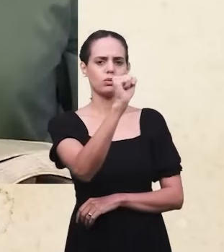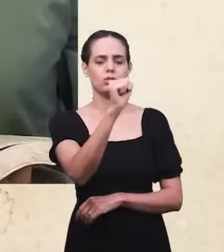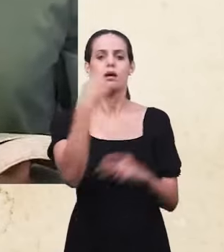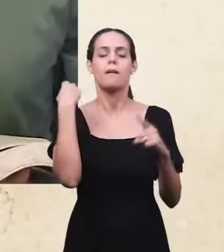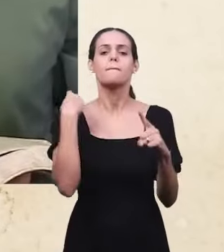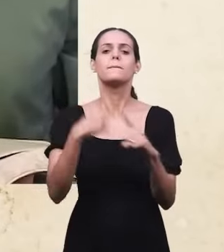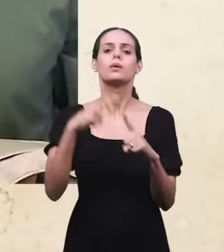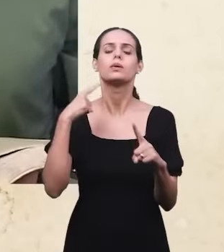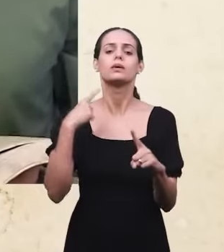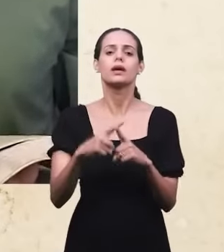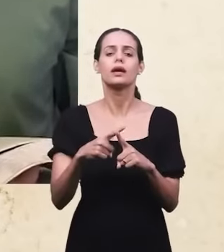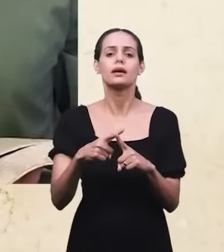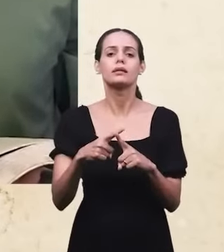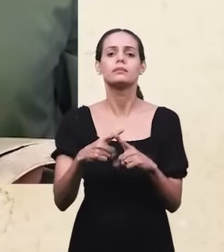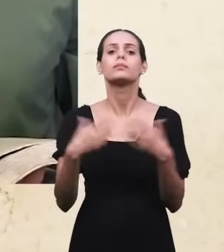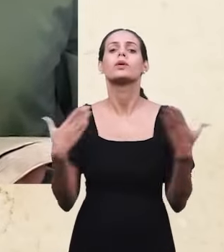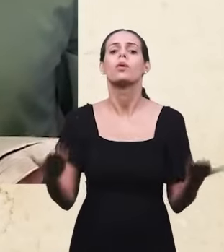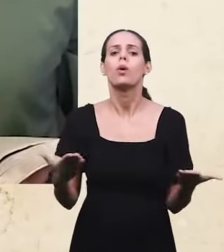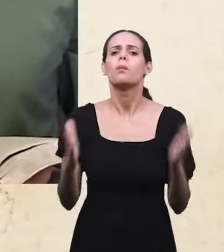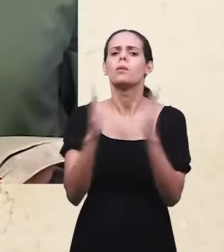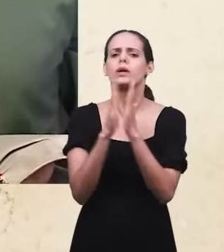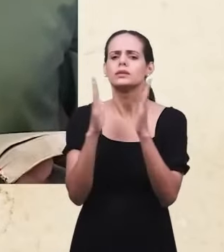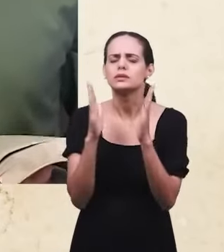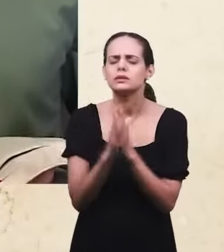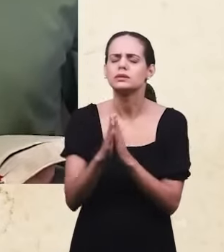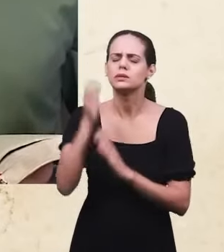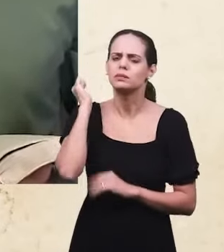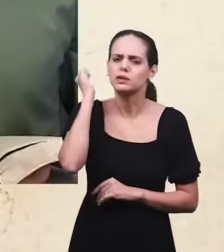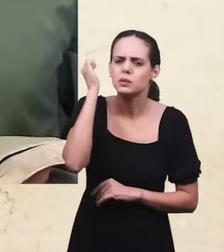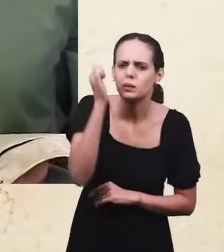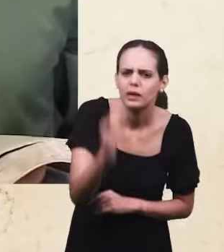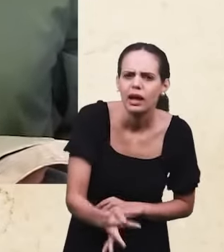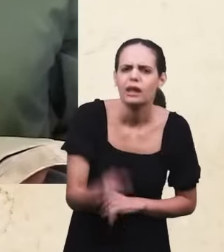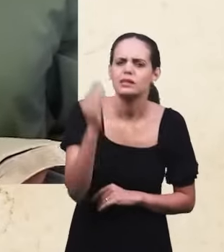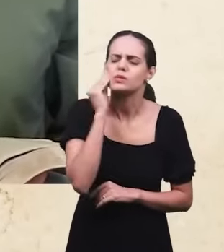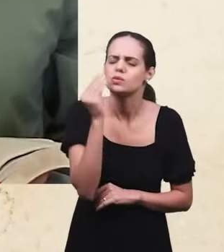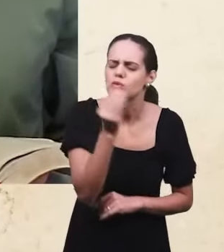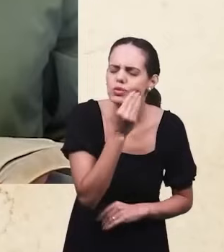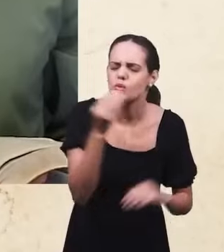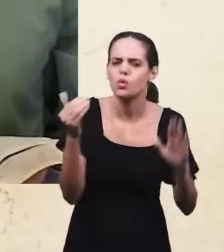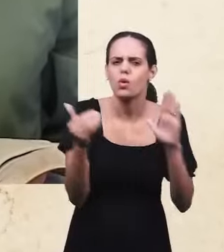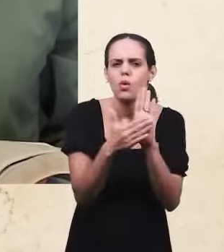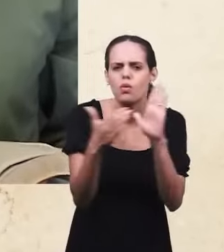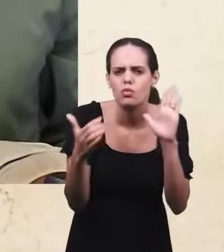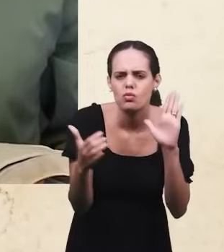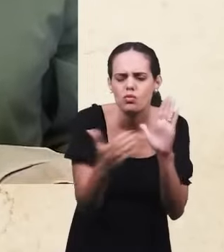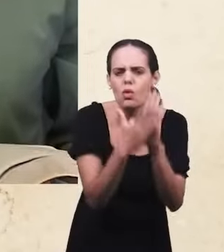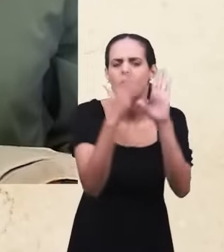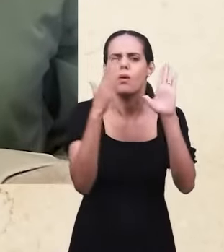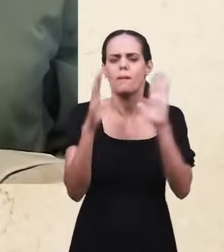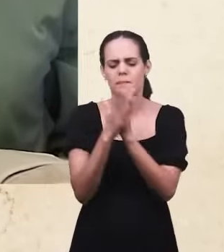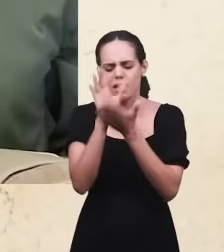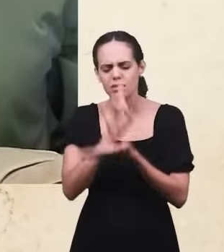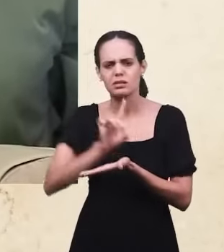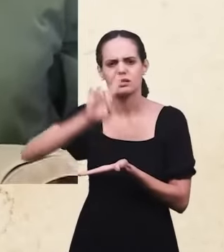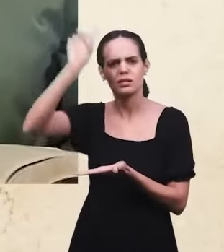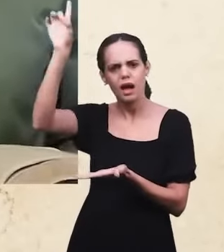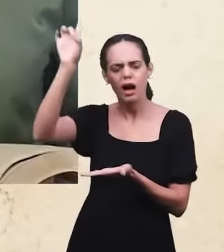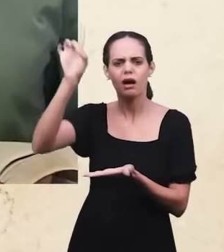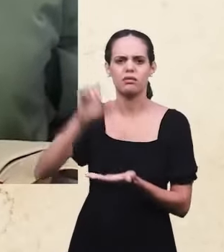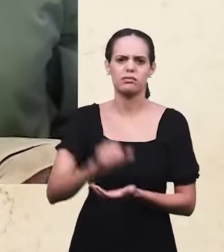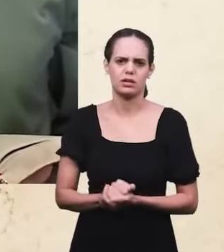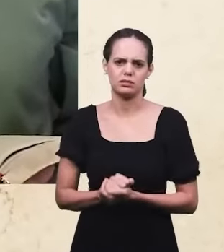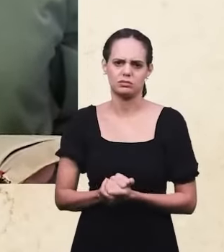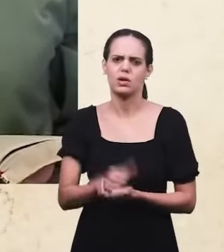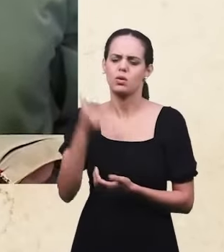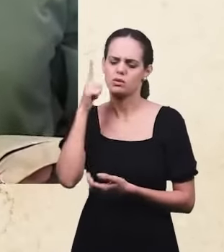vencedor através do recurso da graça e no meio do corpo, junto com seus amigos. Jovem, escolha suas amizades. Não